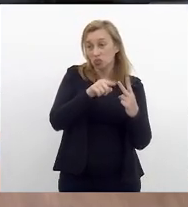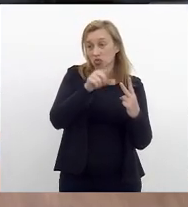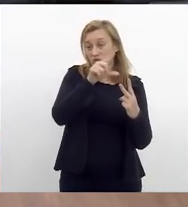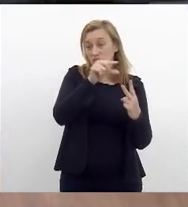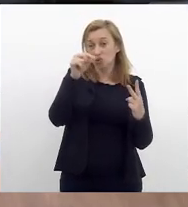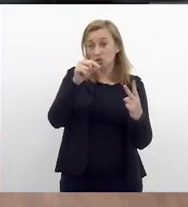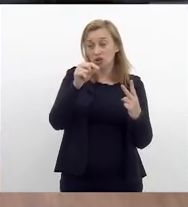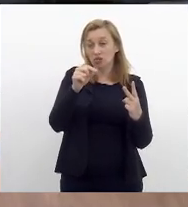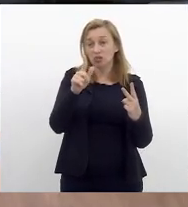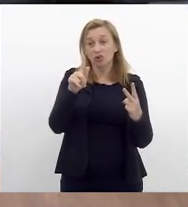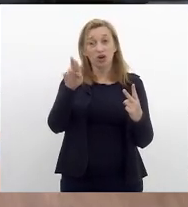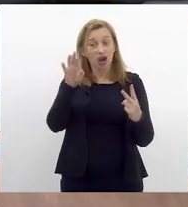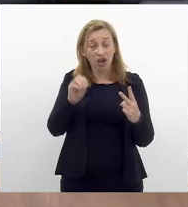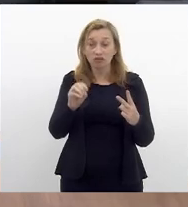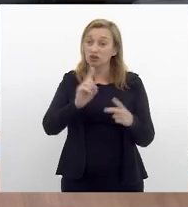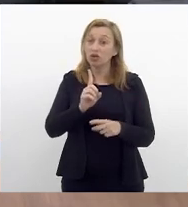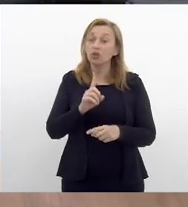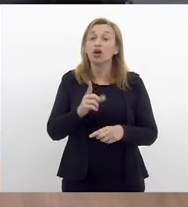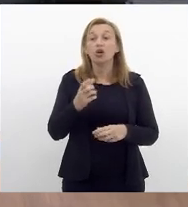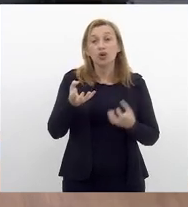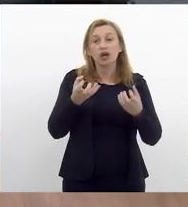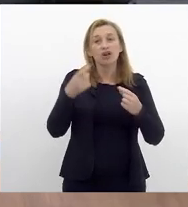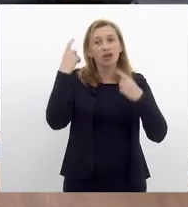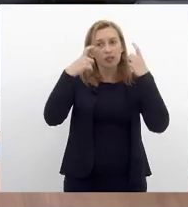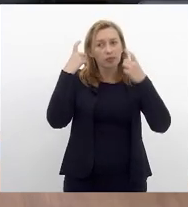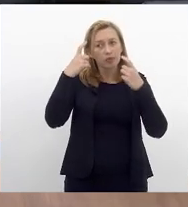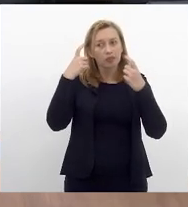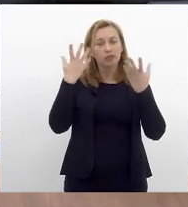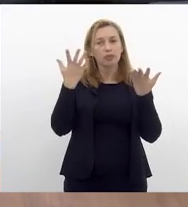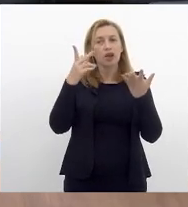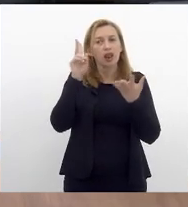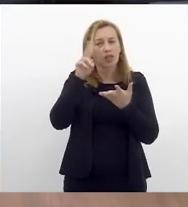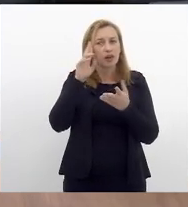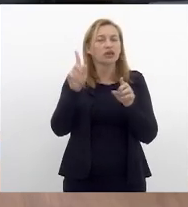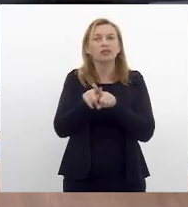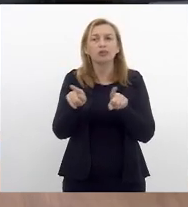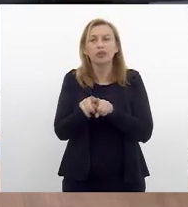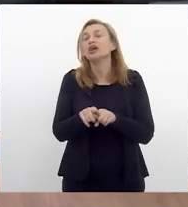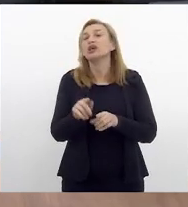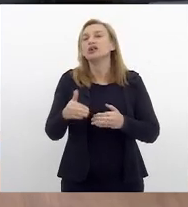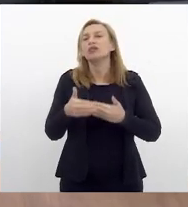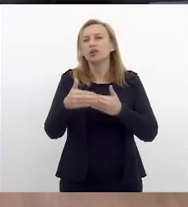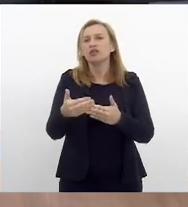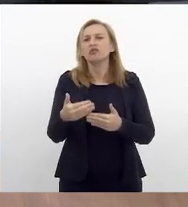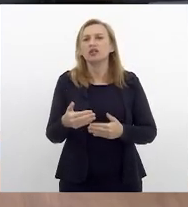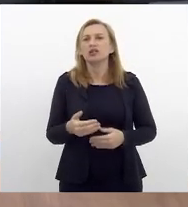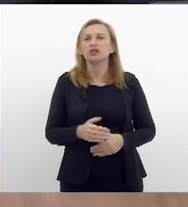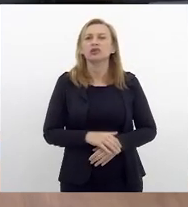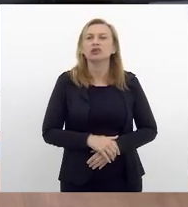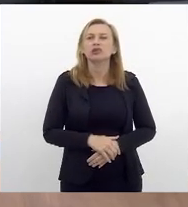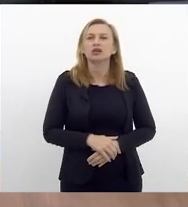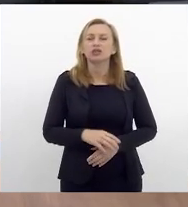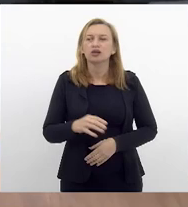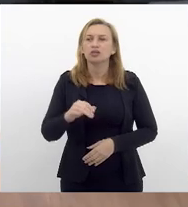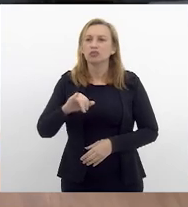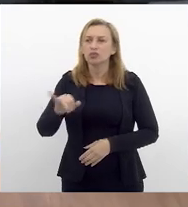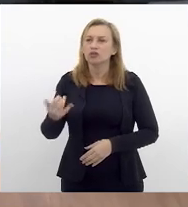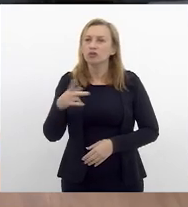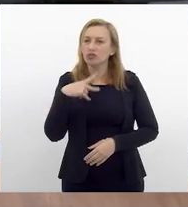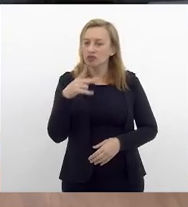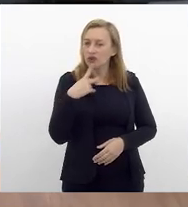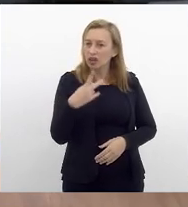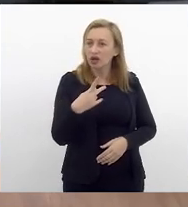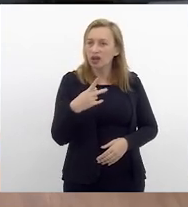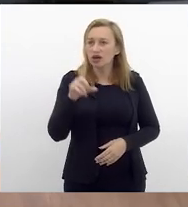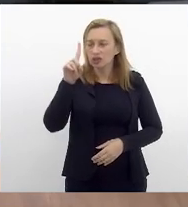cargo. Eu também quero lembrar que, daqui para frente, aproveito para me dirigir à